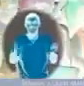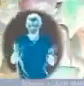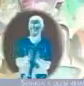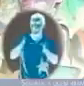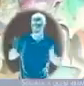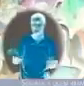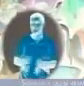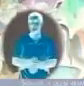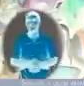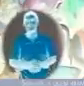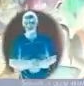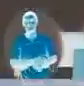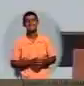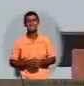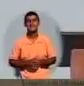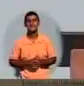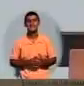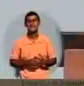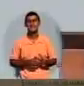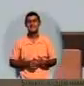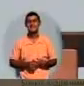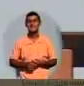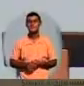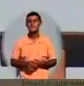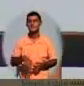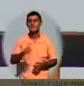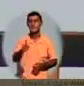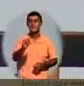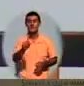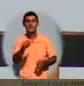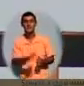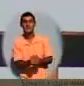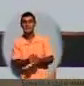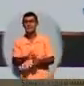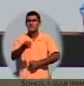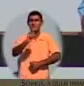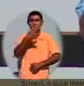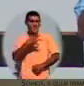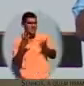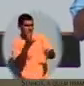se fosse eu, assessor dele, eu falava: dá uma banana, dá uma banana.